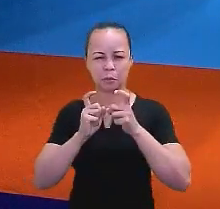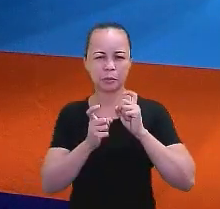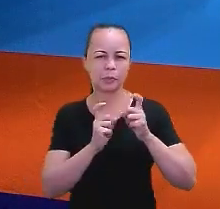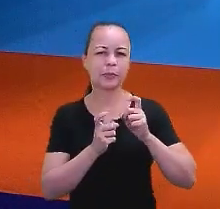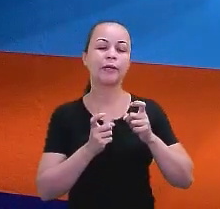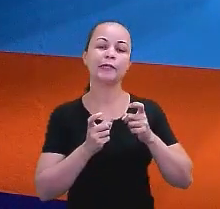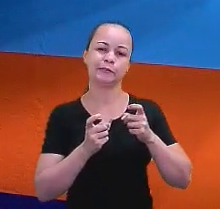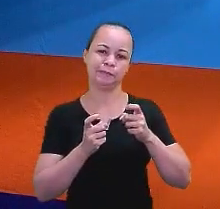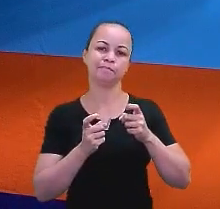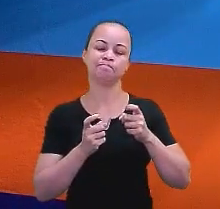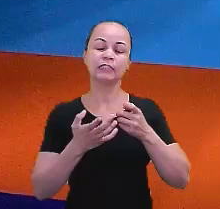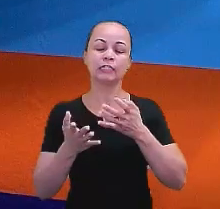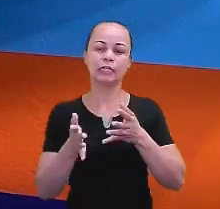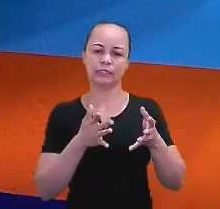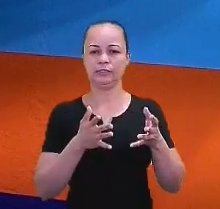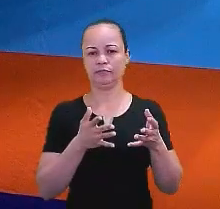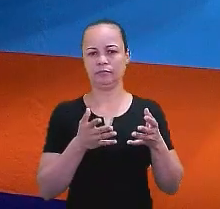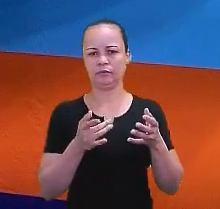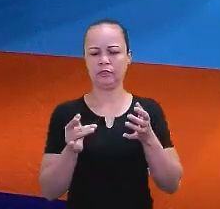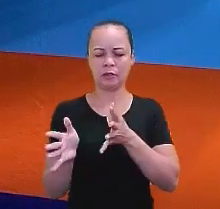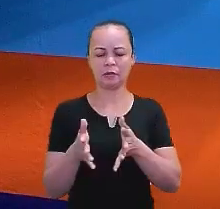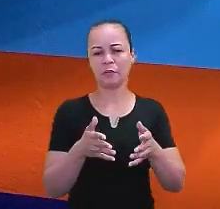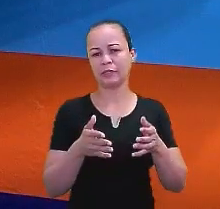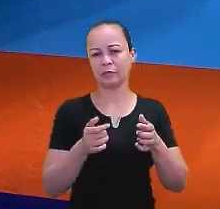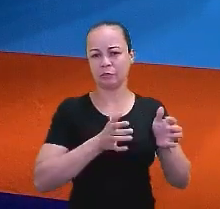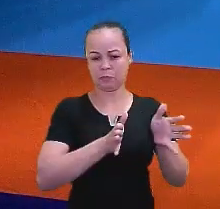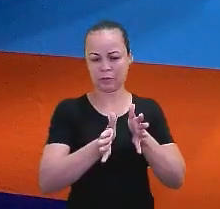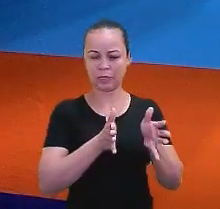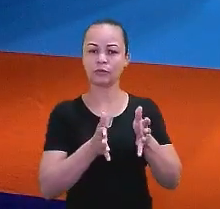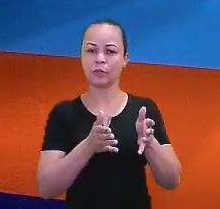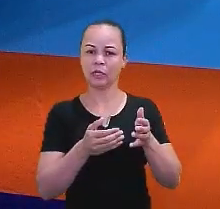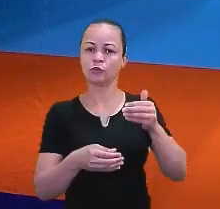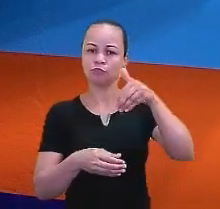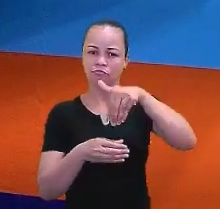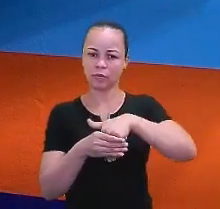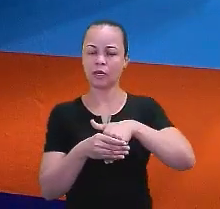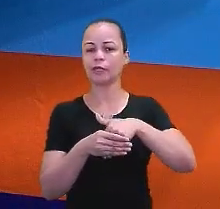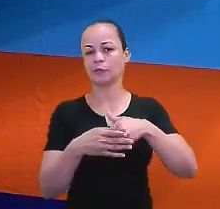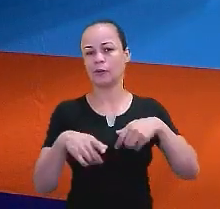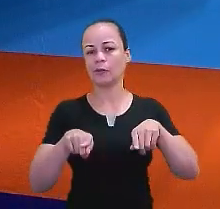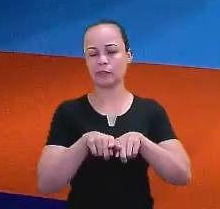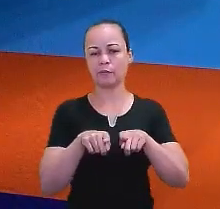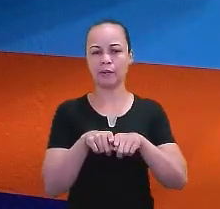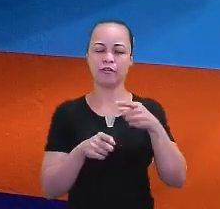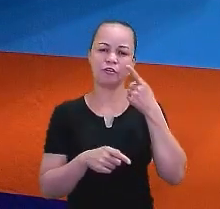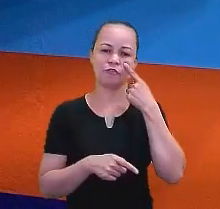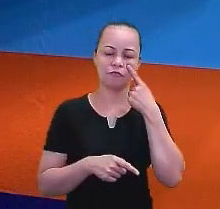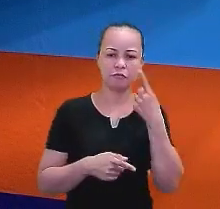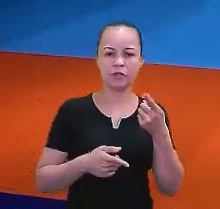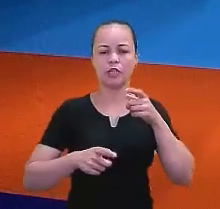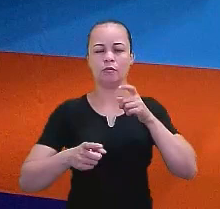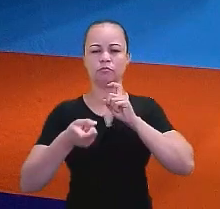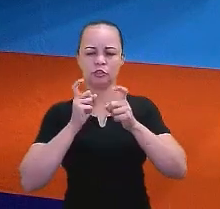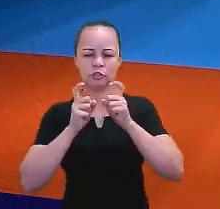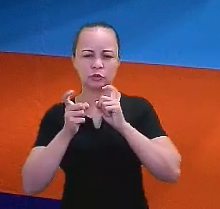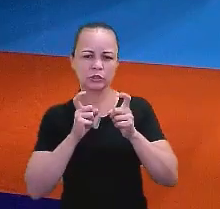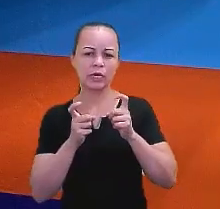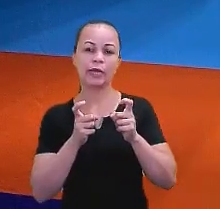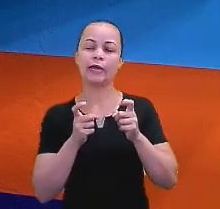gente acabamos de passar por um período eleitoral e vimos essa discussão em torno